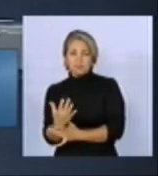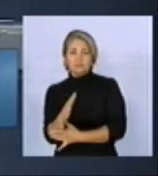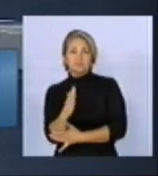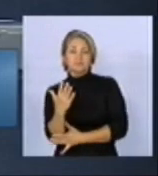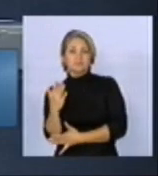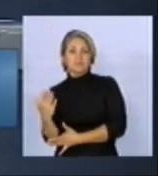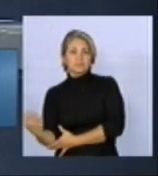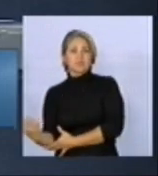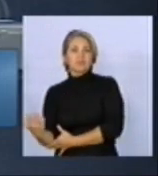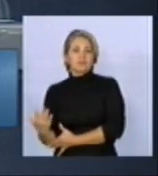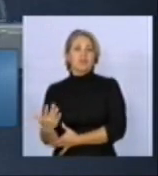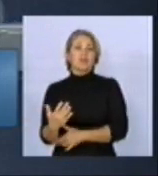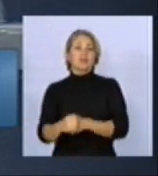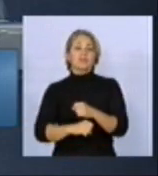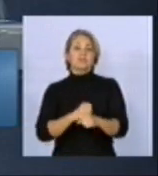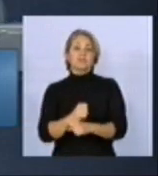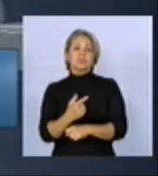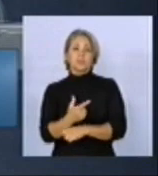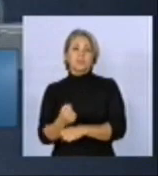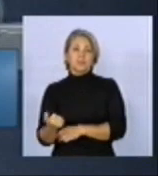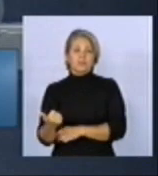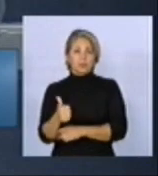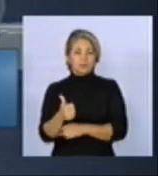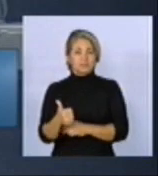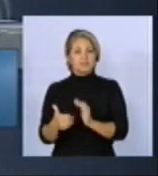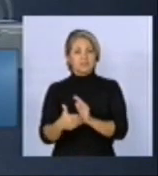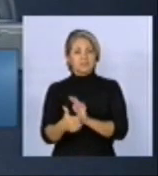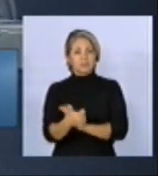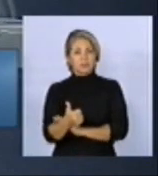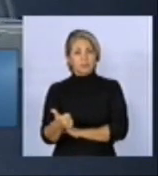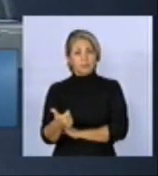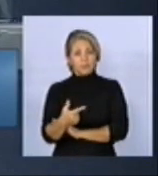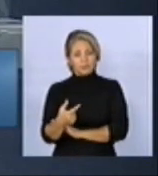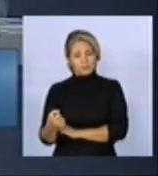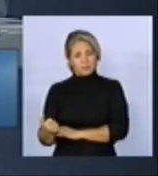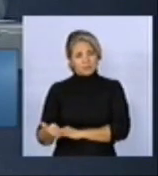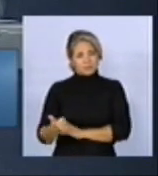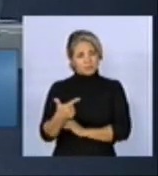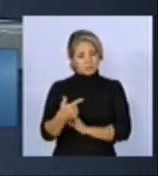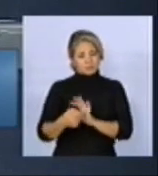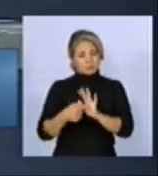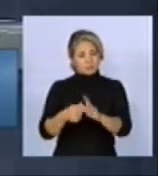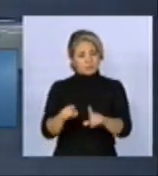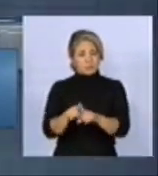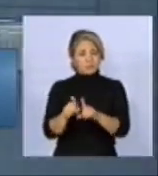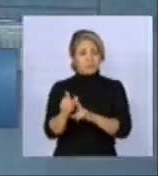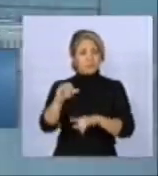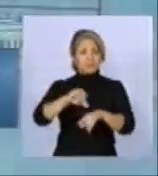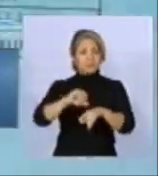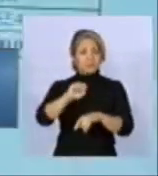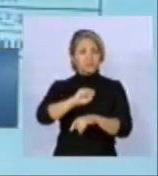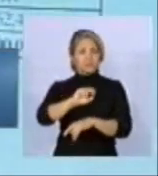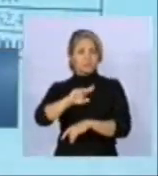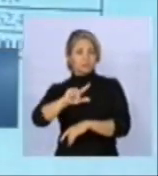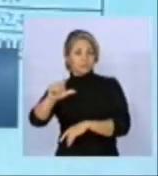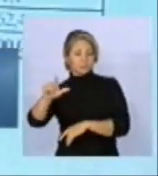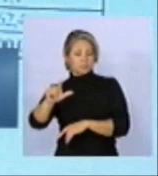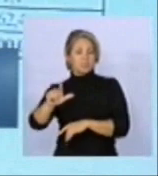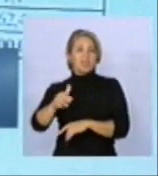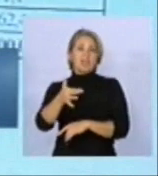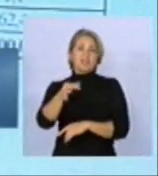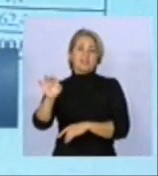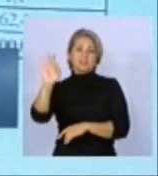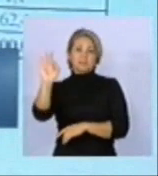ano de 2011 2012 ela tá concentrada no centro sul né na região denominada centro sul então 10